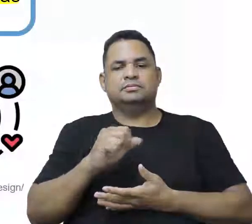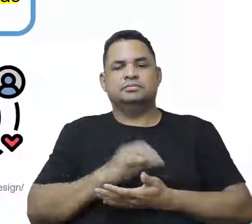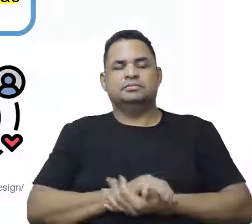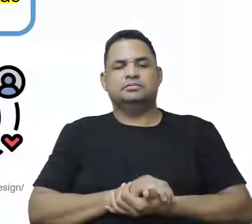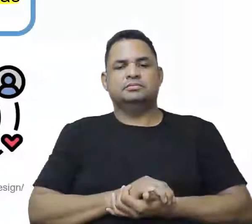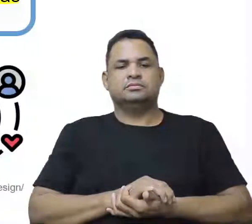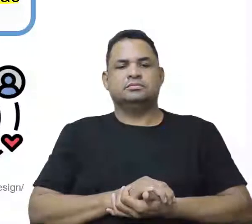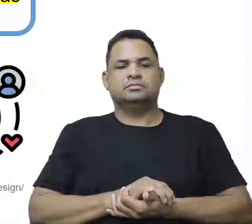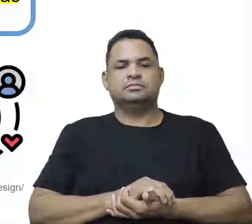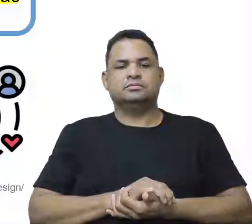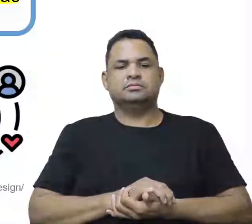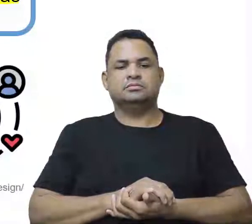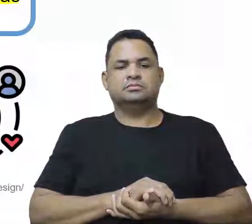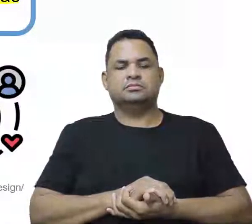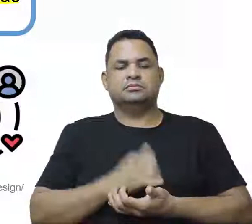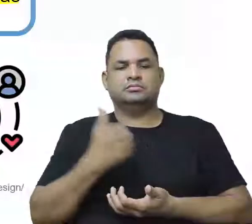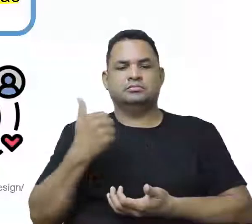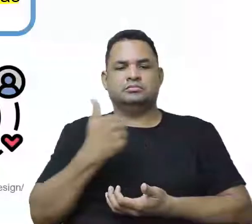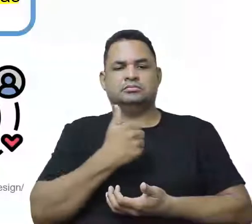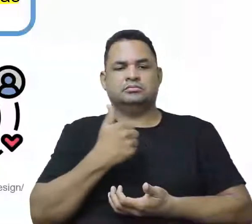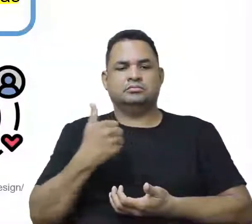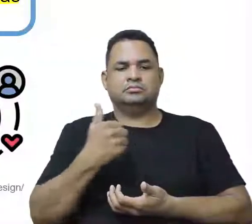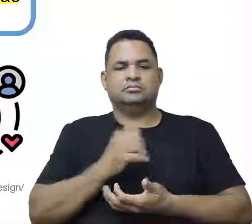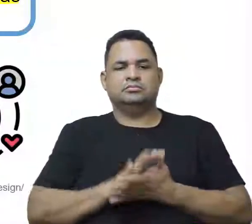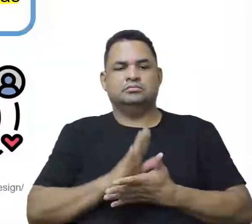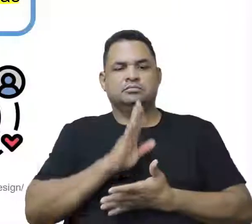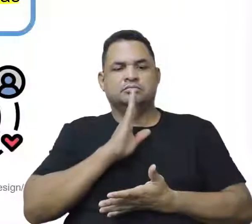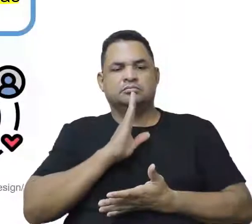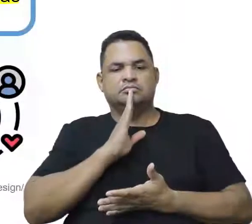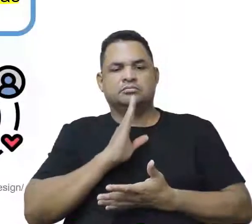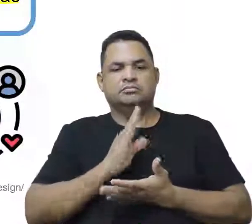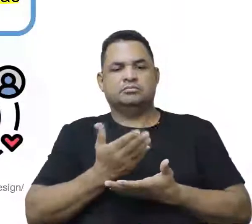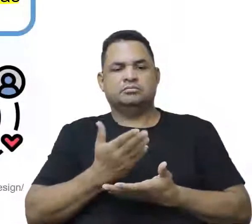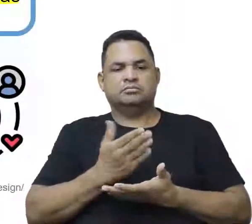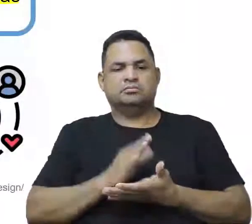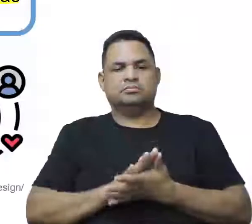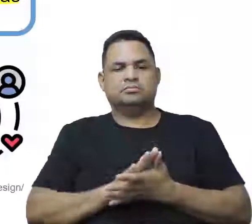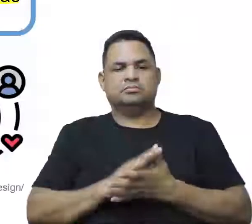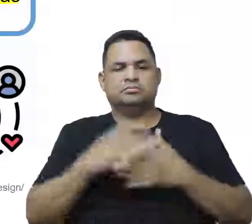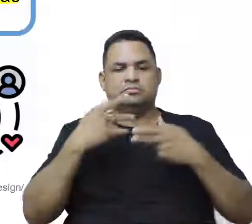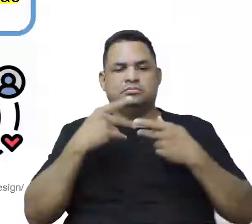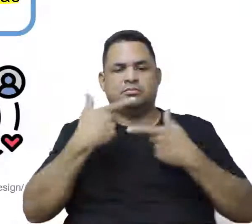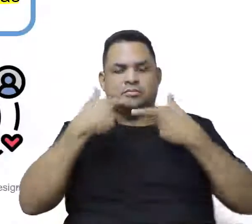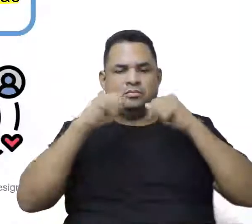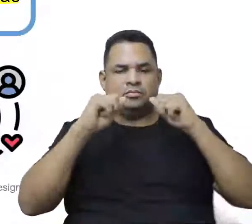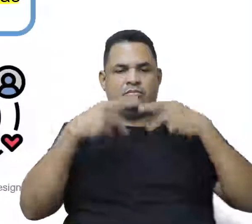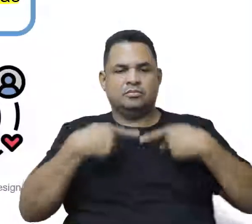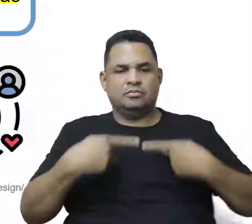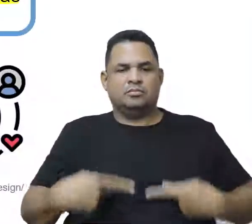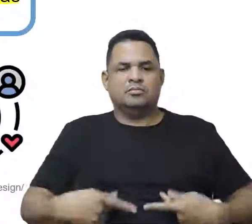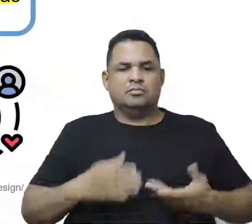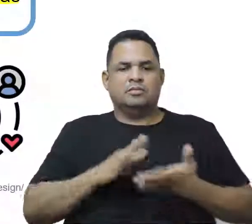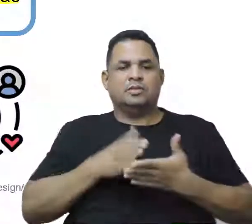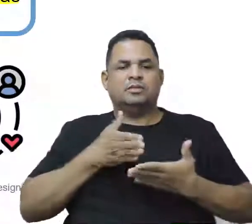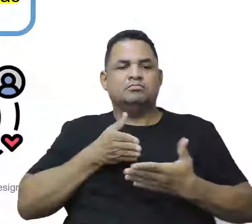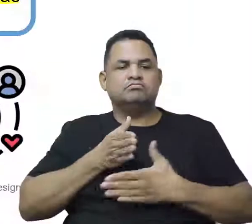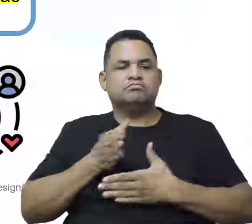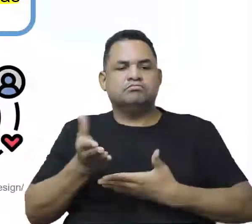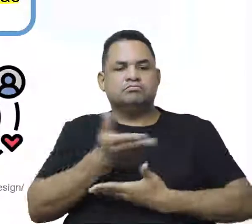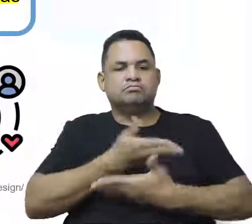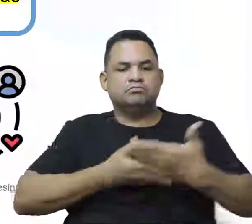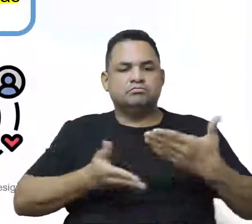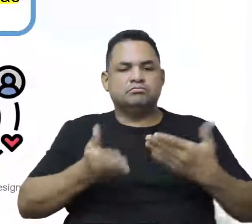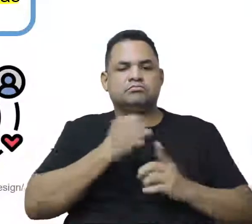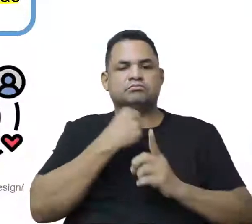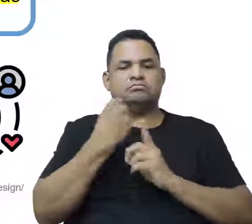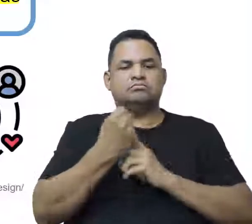sinestésicas. Habilidade 11. Reconhecer a linguagem corporal como meio de interação